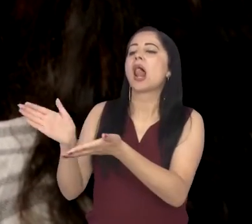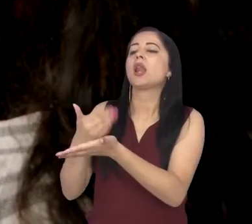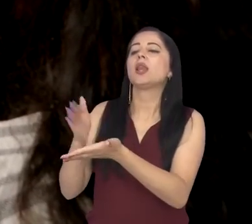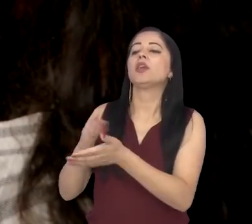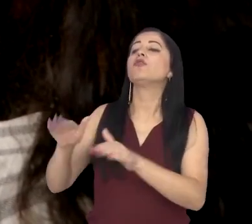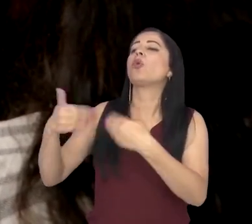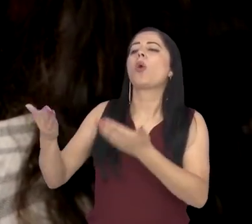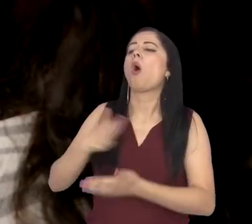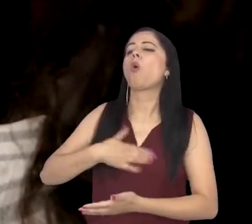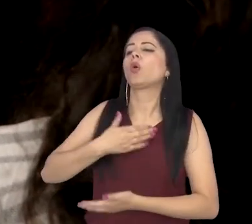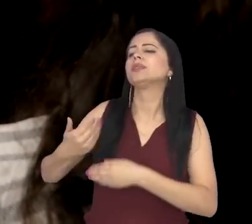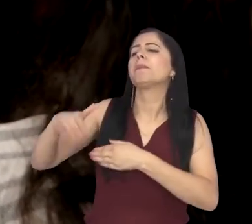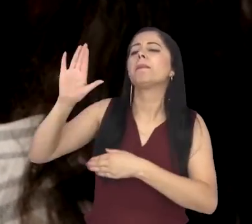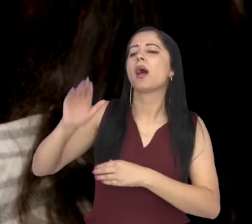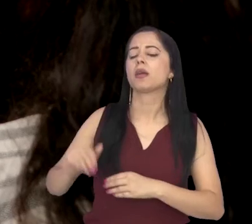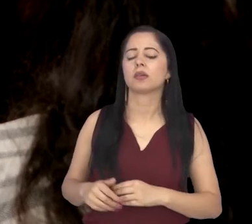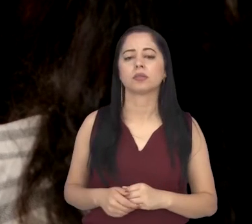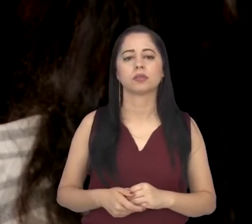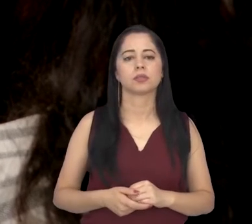Um livro?